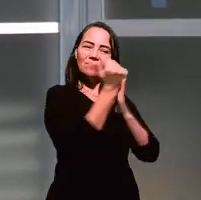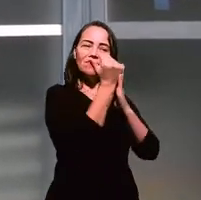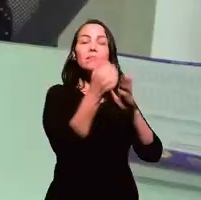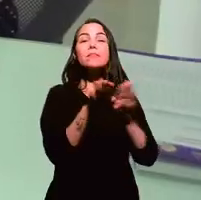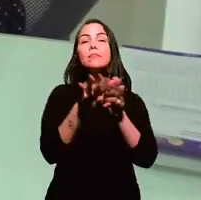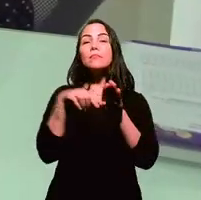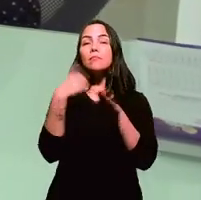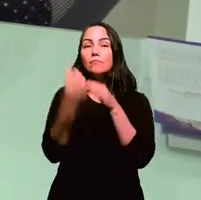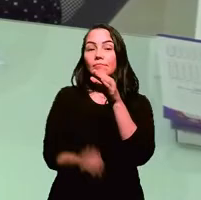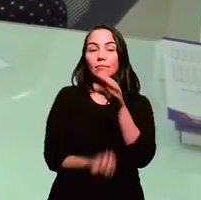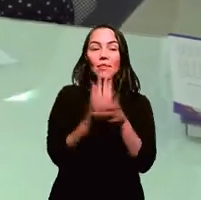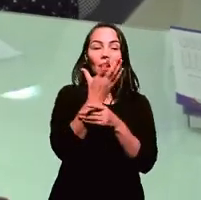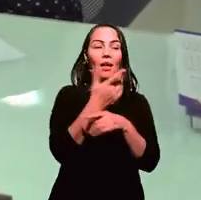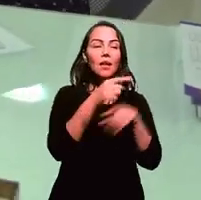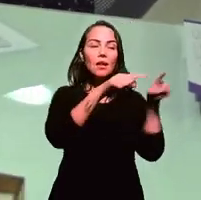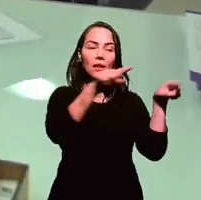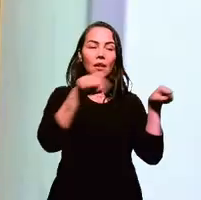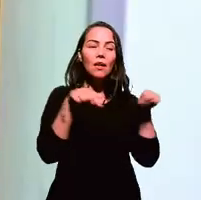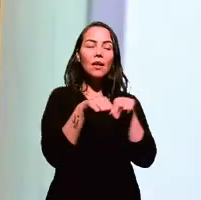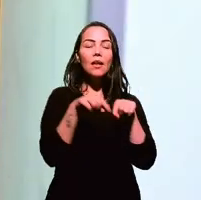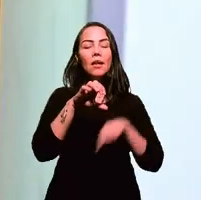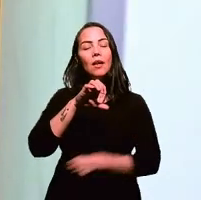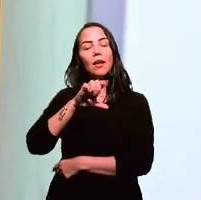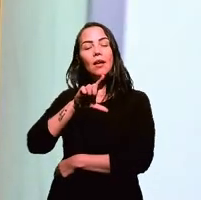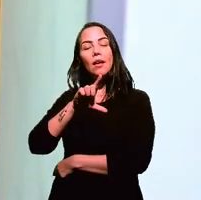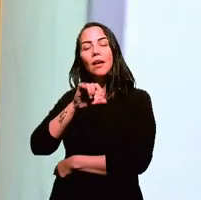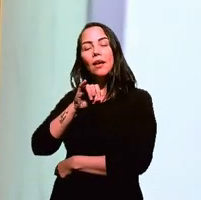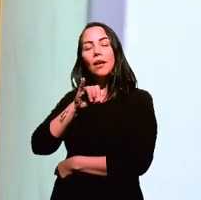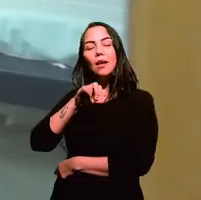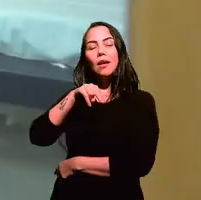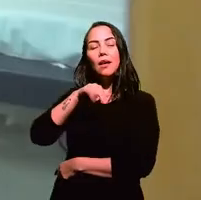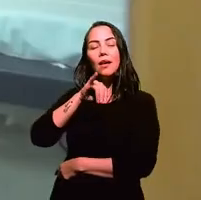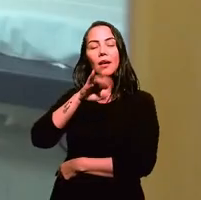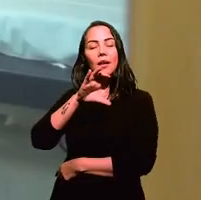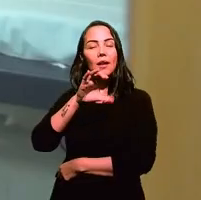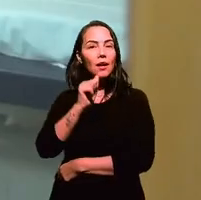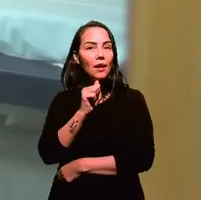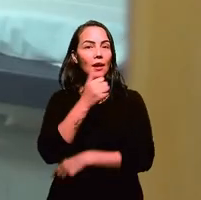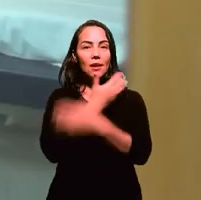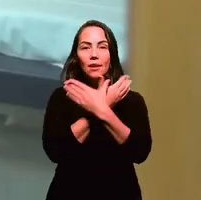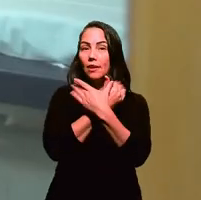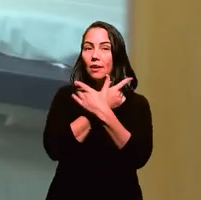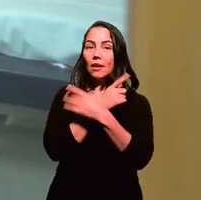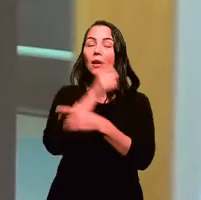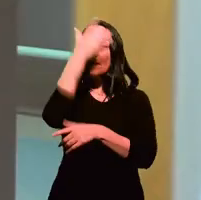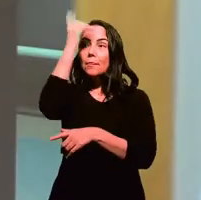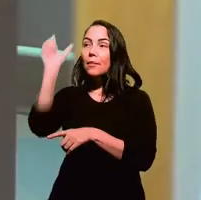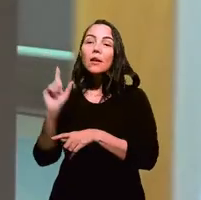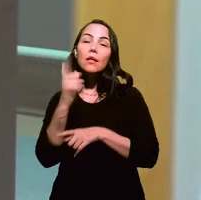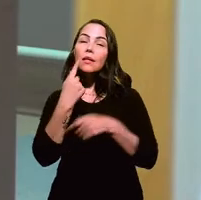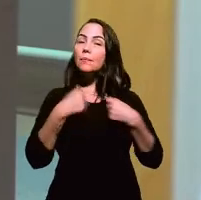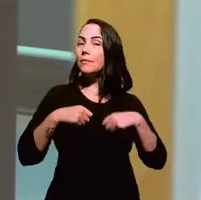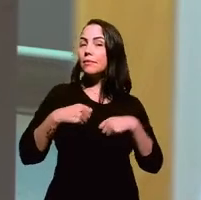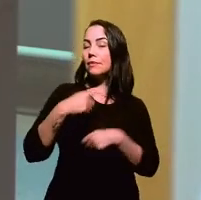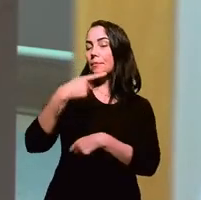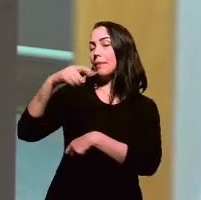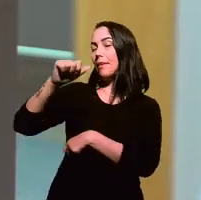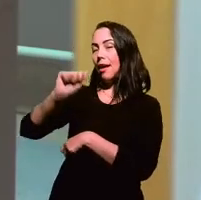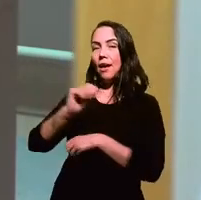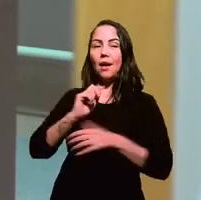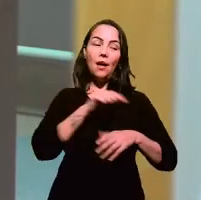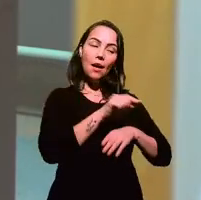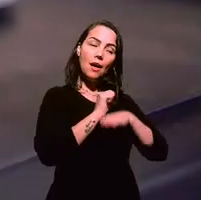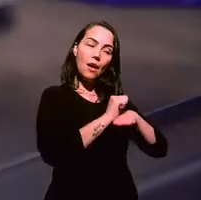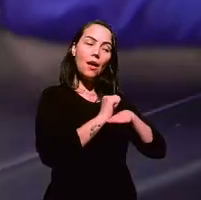a Clínica São José para pacientes que não precisa do serviço do pronto-socorro para ter um atendimento